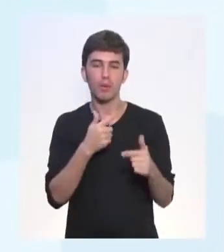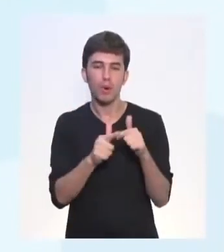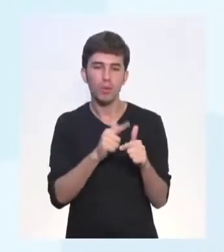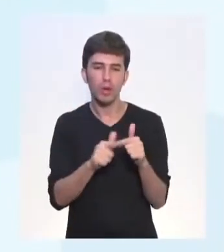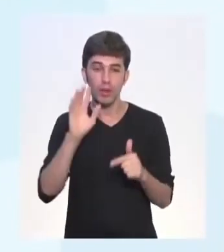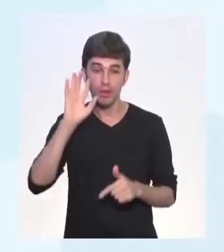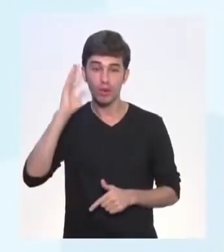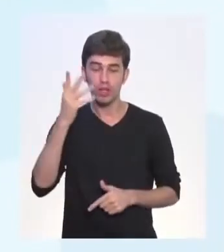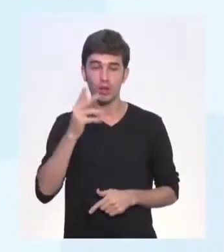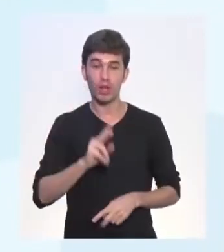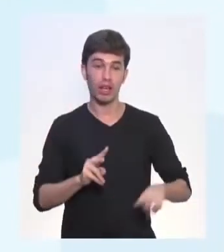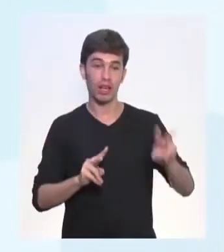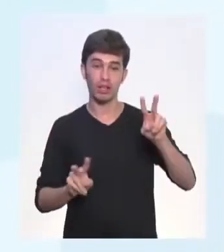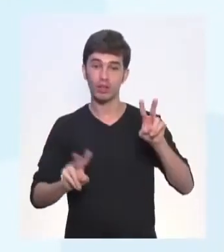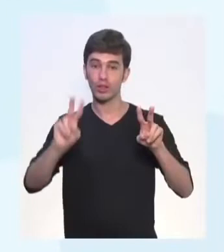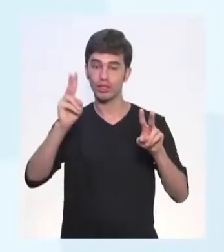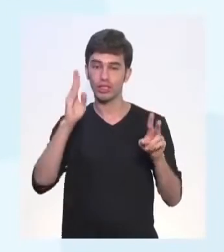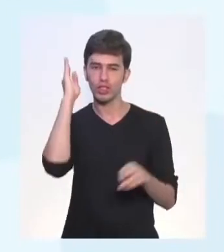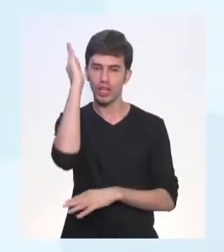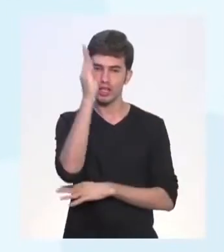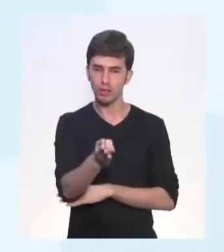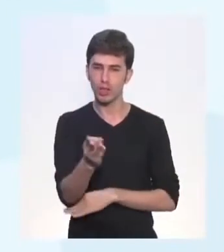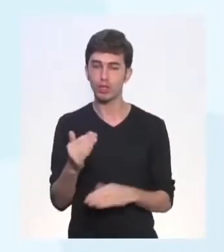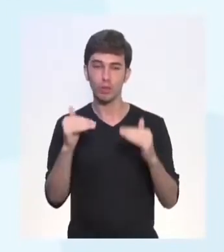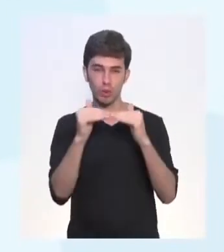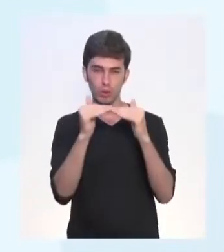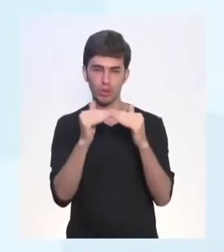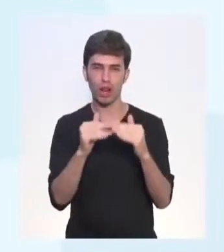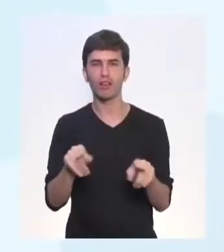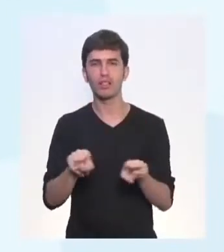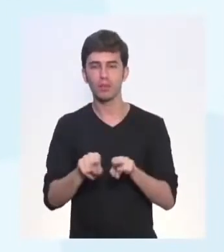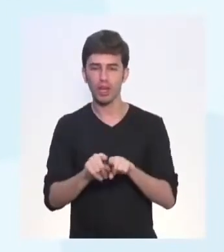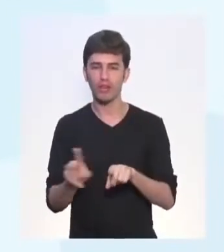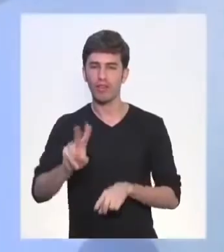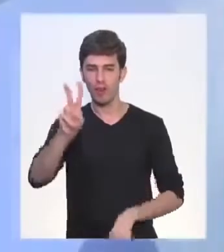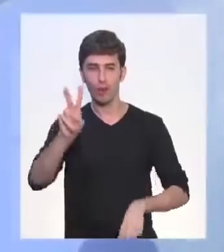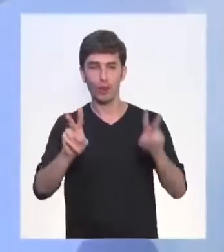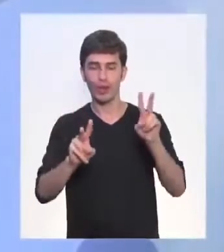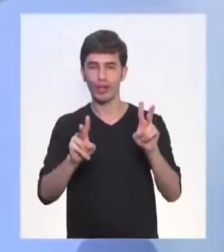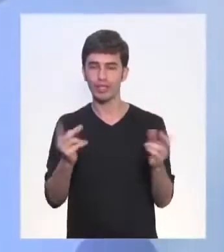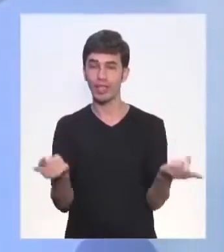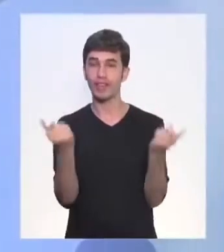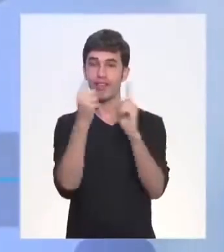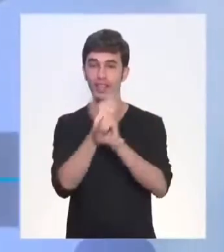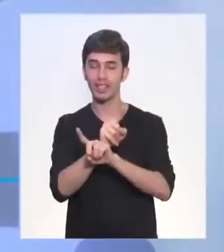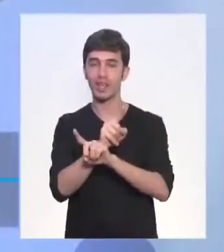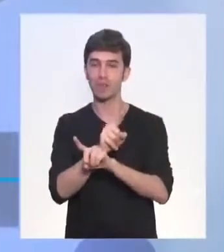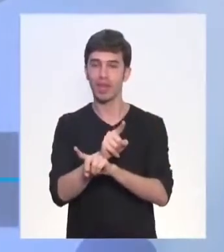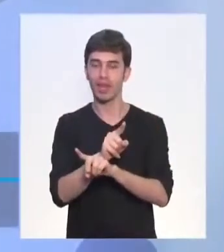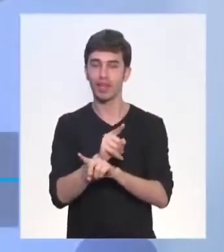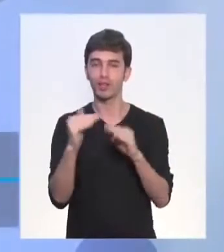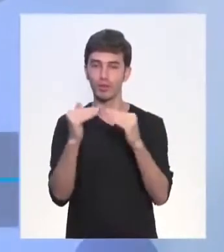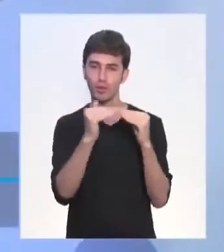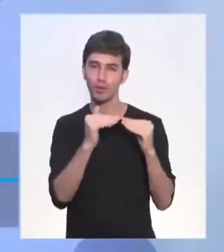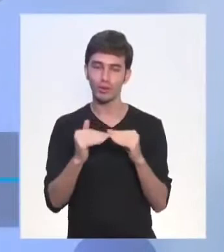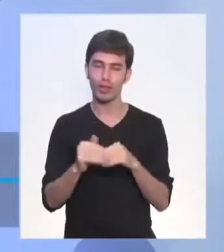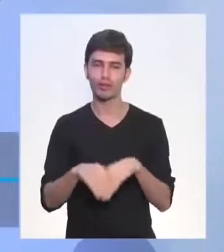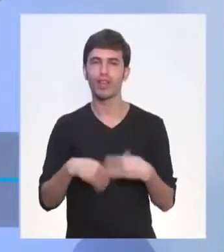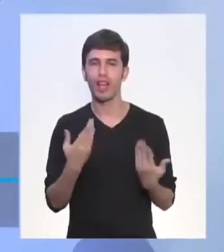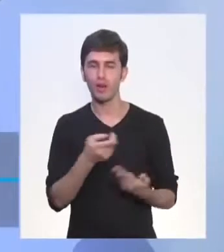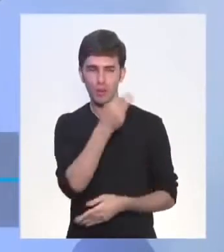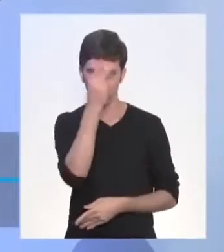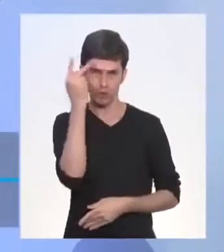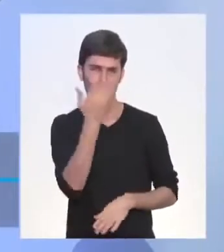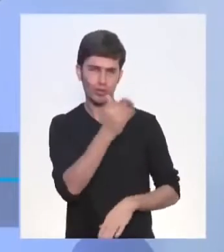proporcionais e grandezas inversamente proporcionais. O pessoal já está bem acostumado com isso aí, né? E a gente vai trabalhar o conceito, vai trabalhar essa